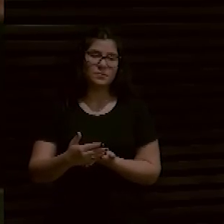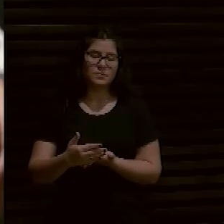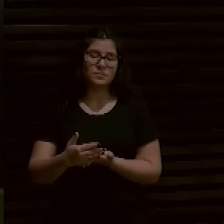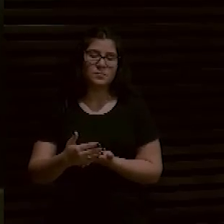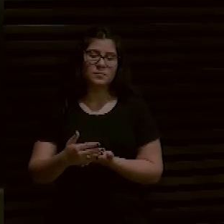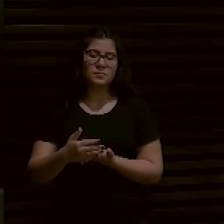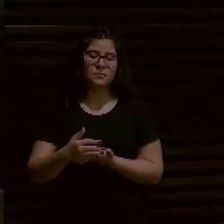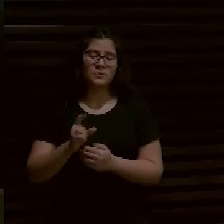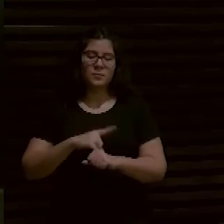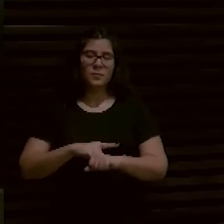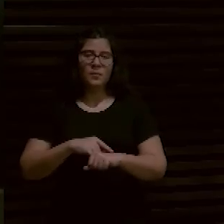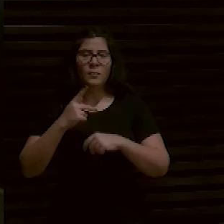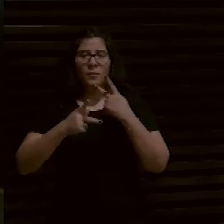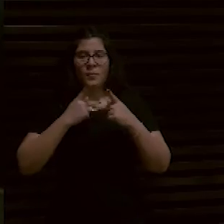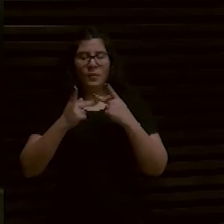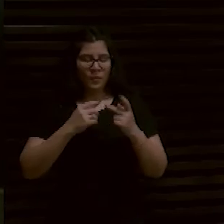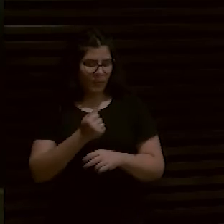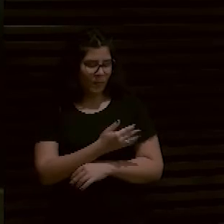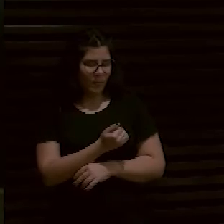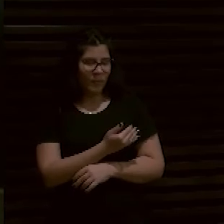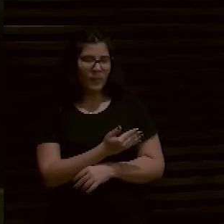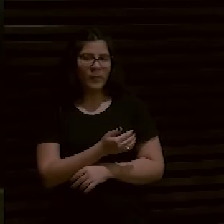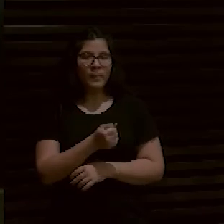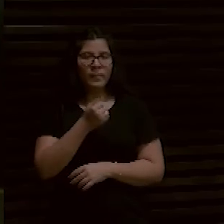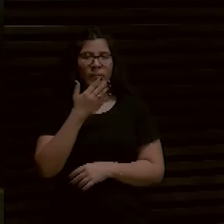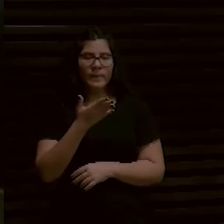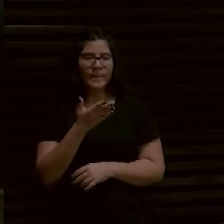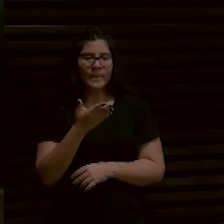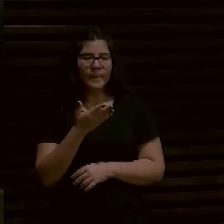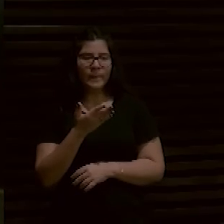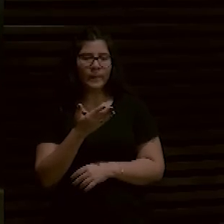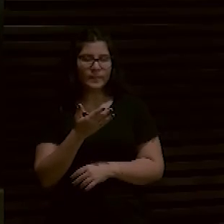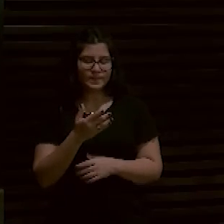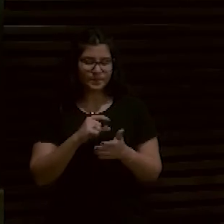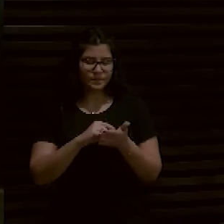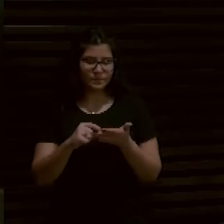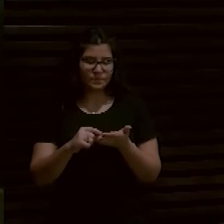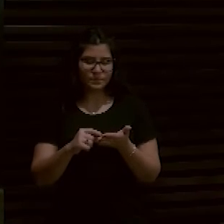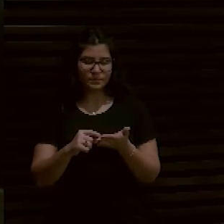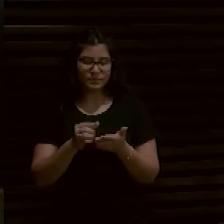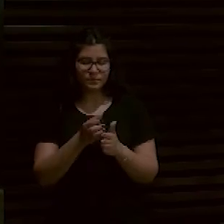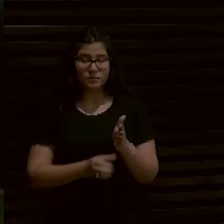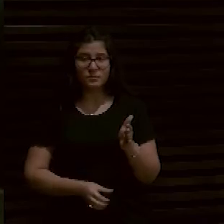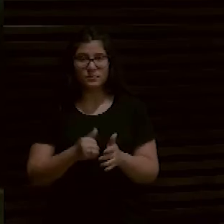quando ele fala que o coração dele é bom, vem o capítulo 17 que a gente está vendo